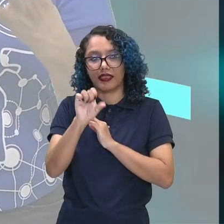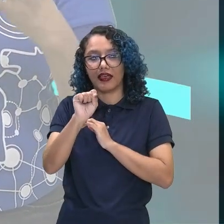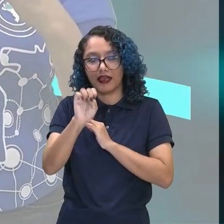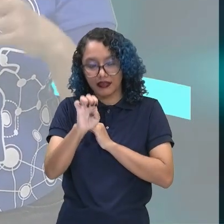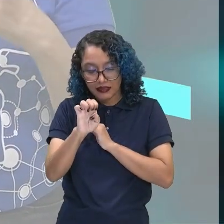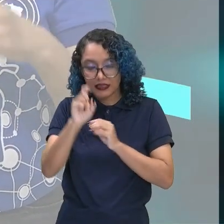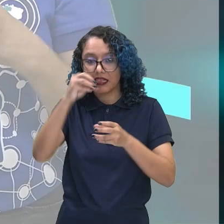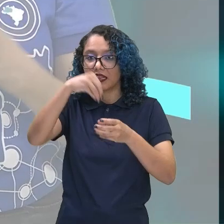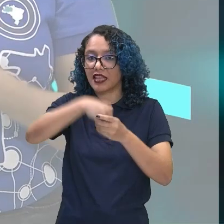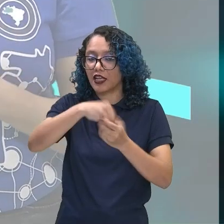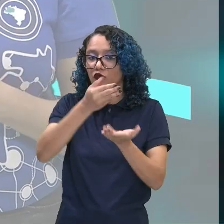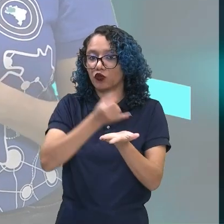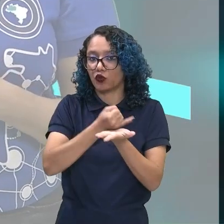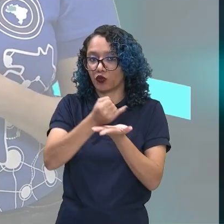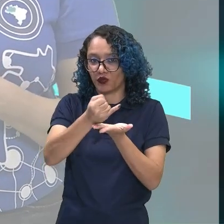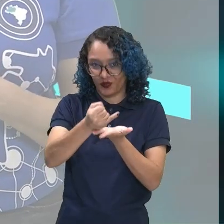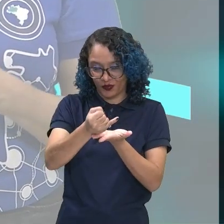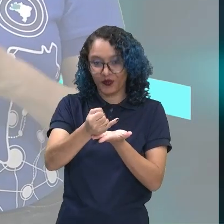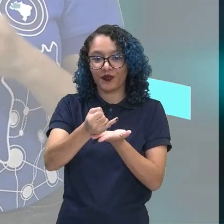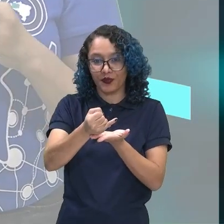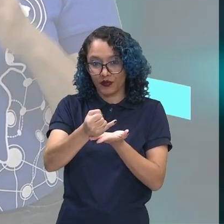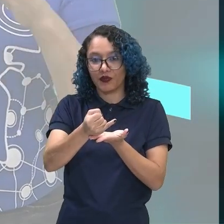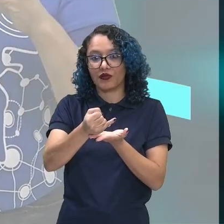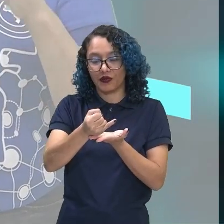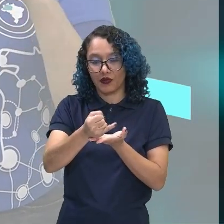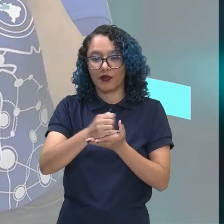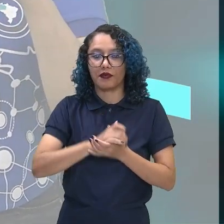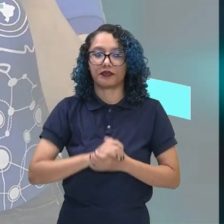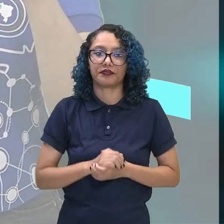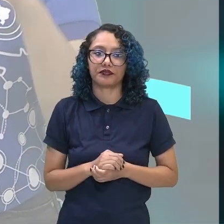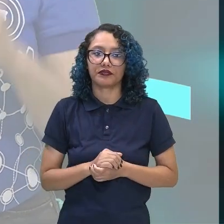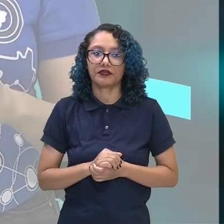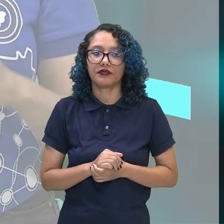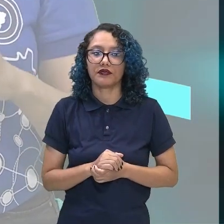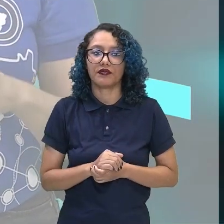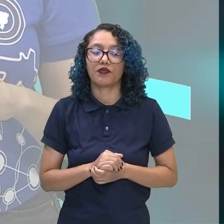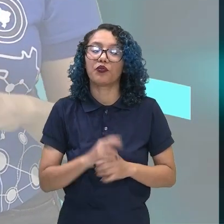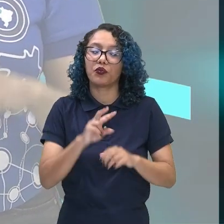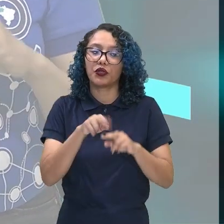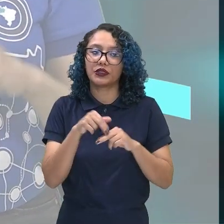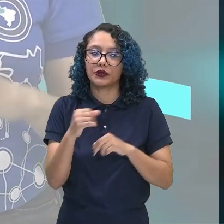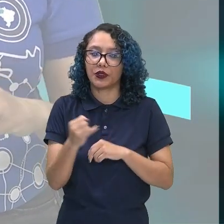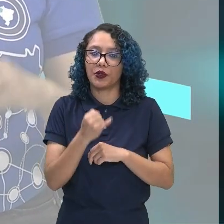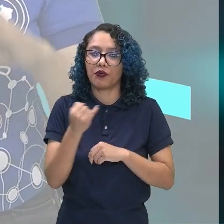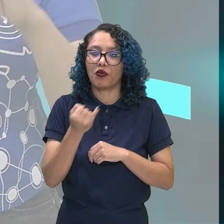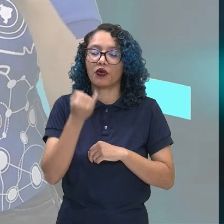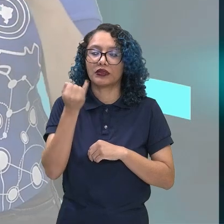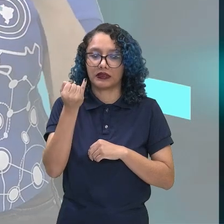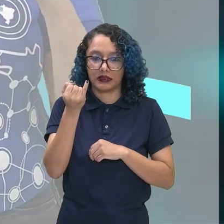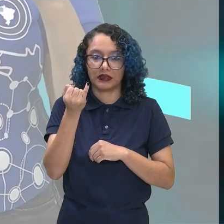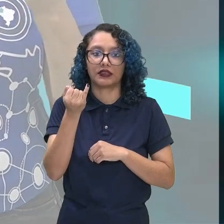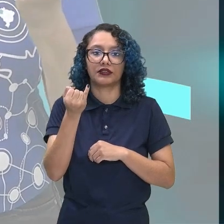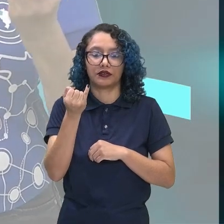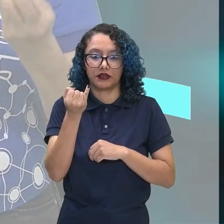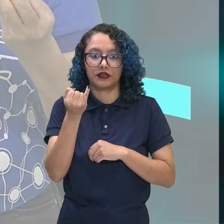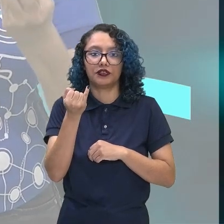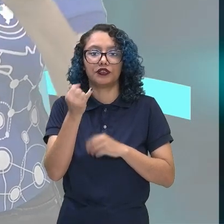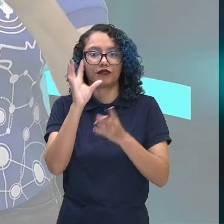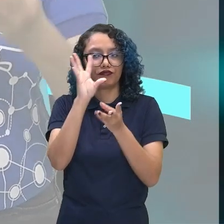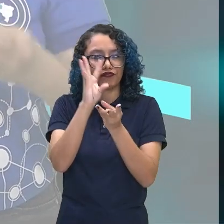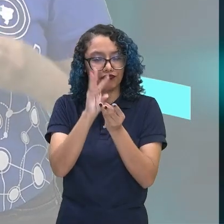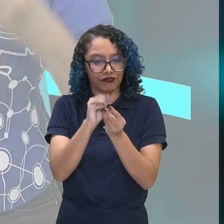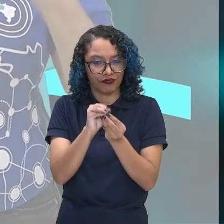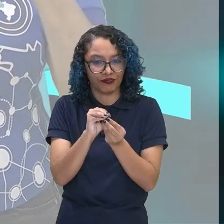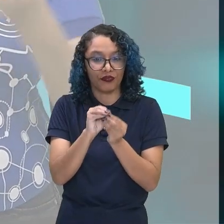início do texto, do que vai ser discorrido. Então, por isso que é importante fazer de forma bem